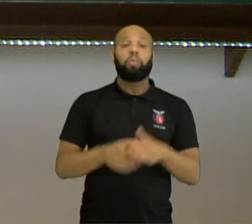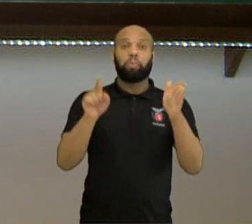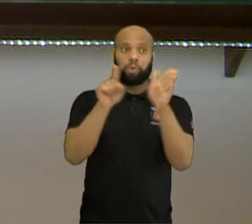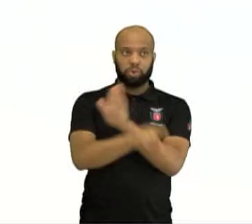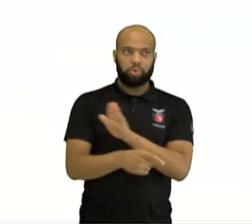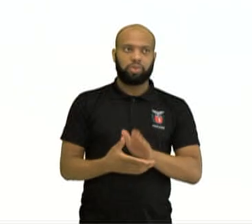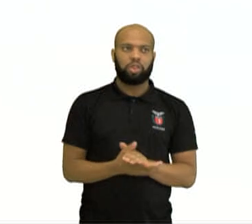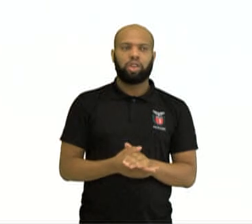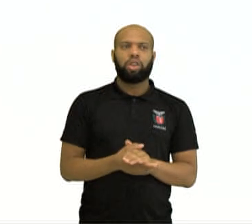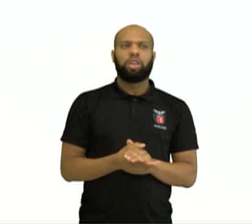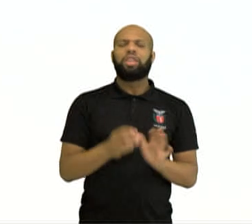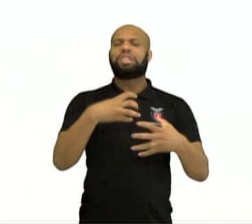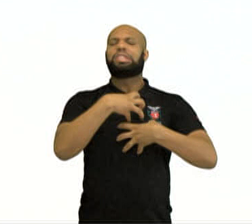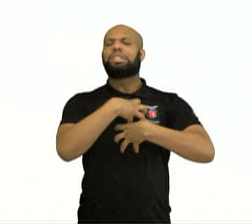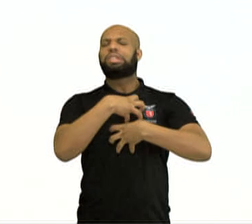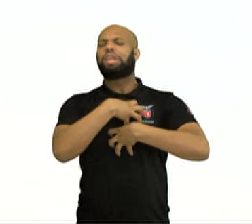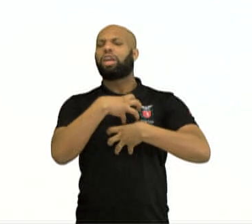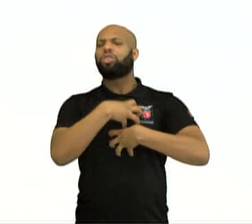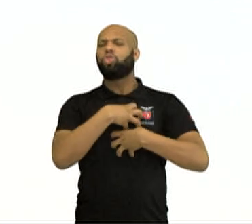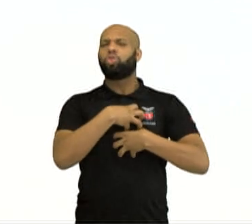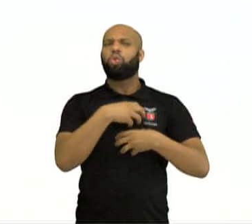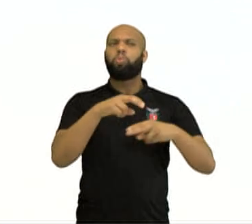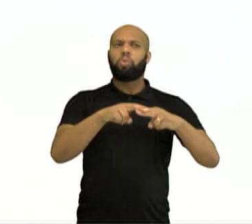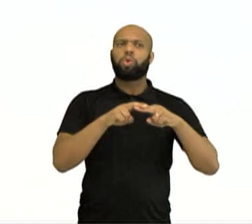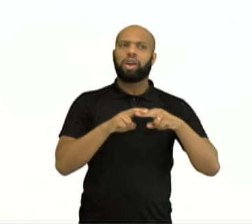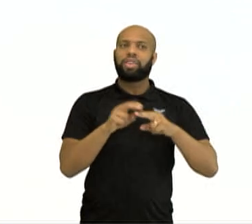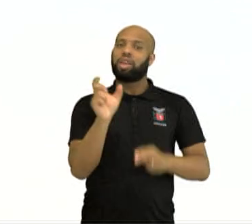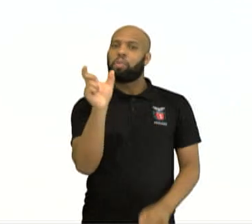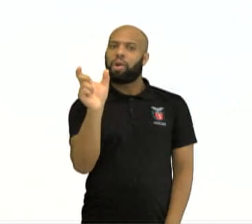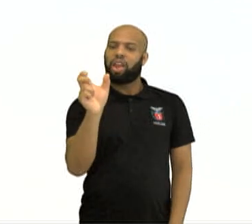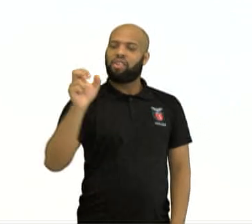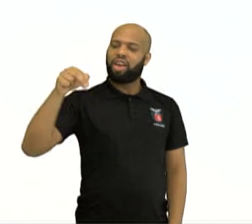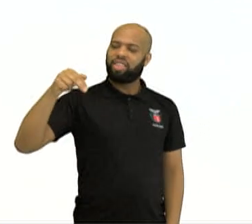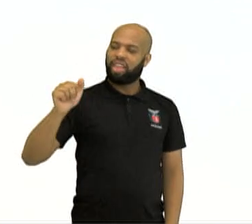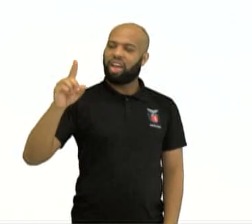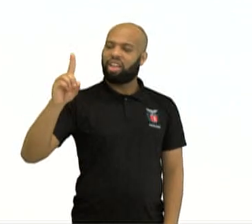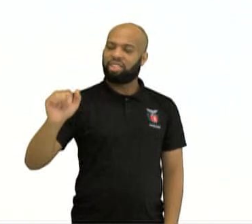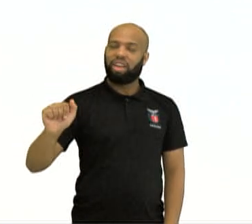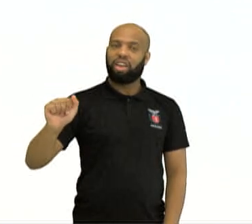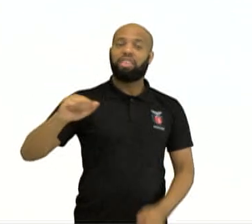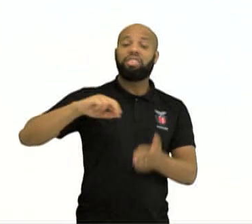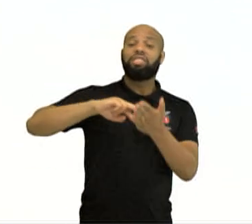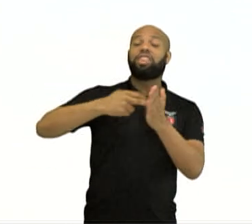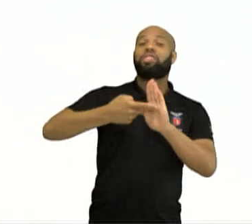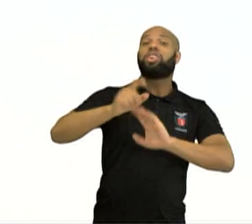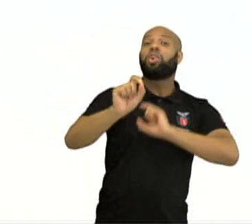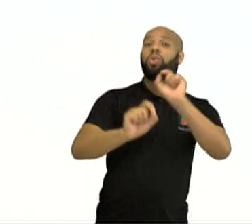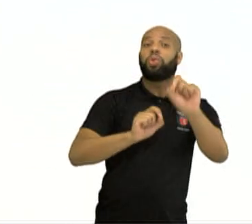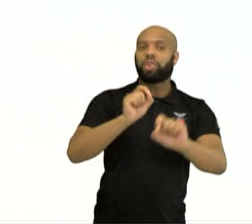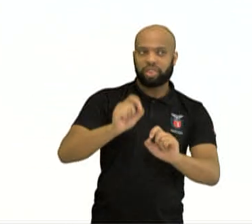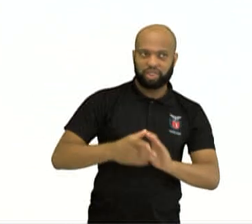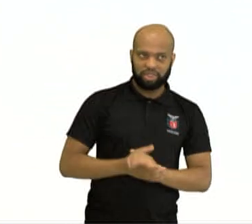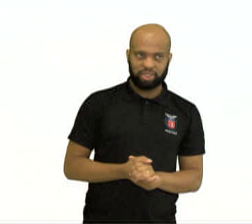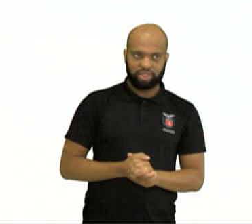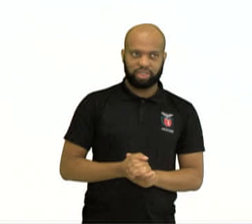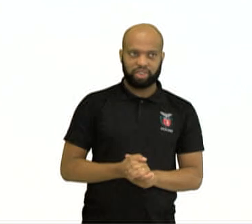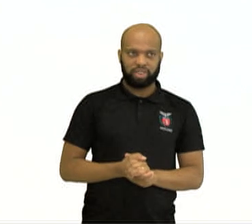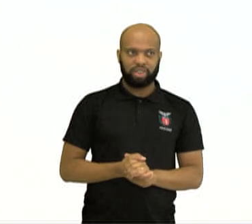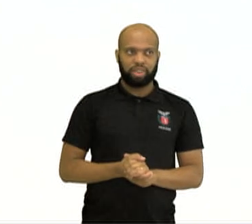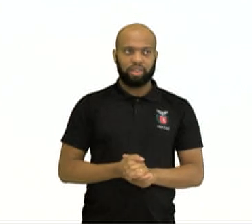pergunto, qual o efeito de sentido produzido pela palavrinha nada aqui no conto da Lígia? Qual